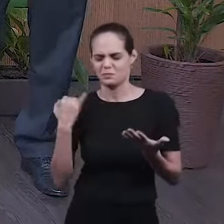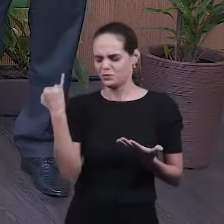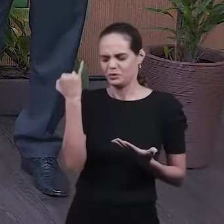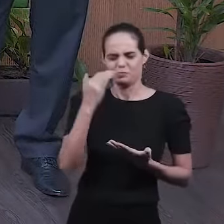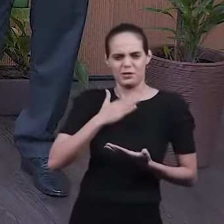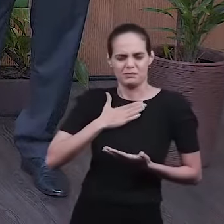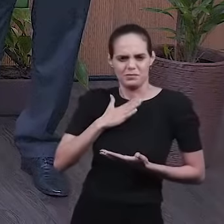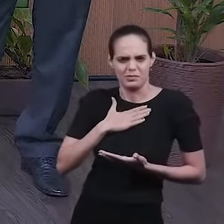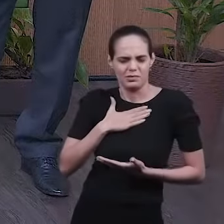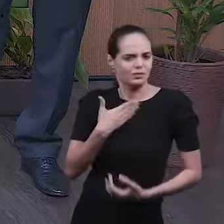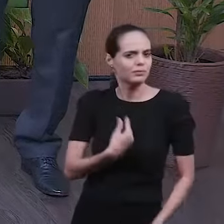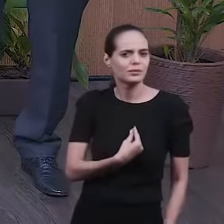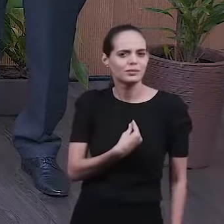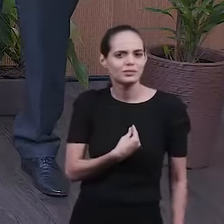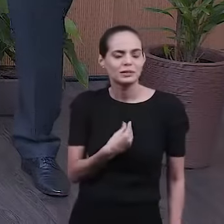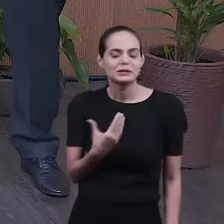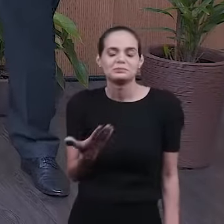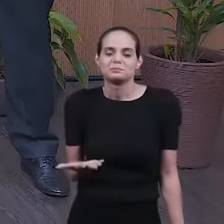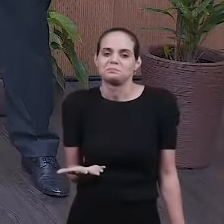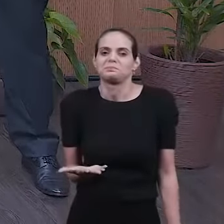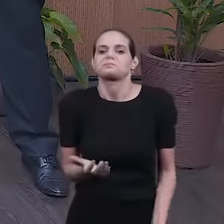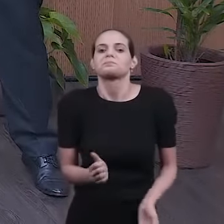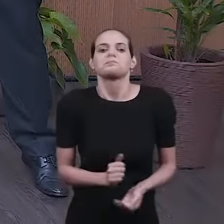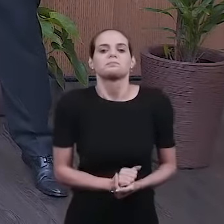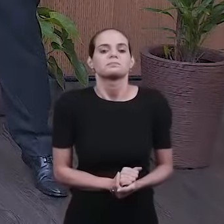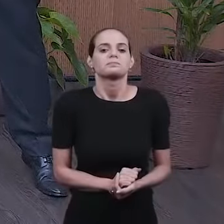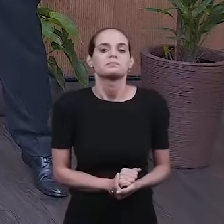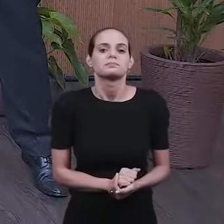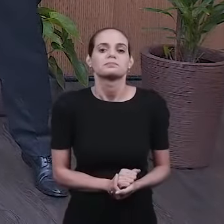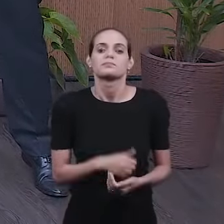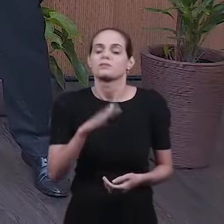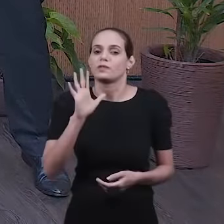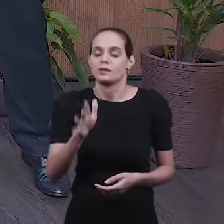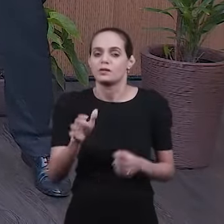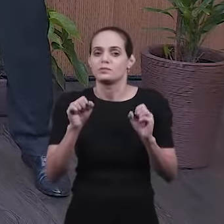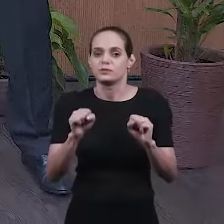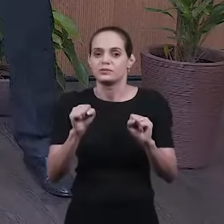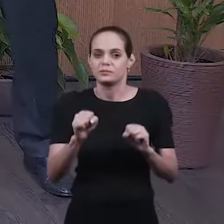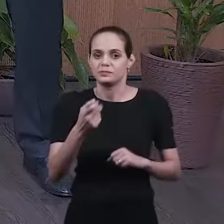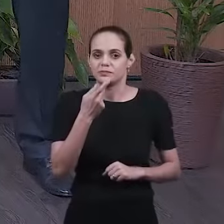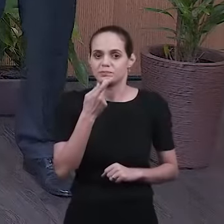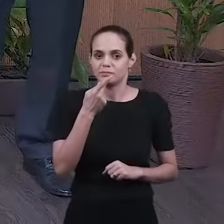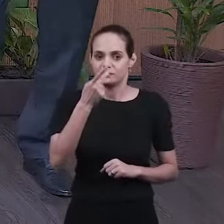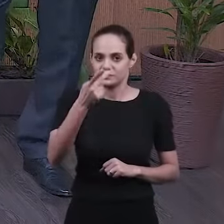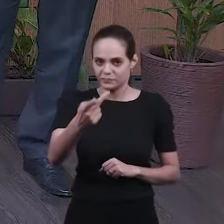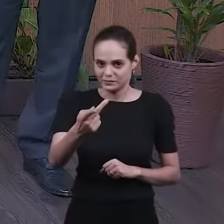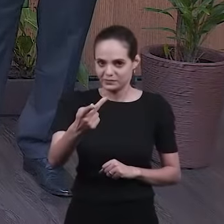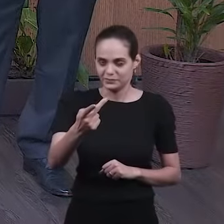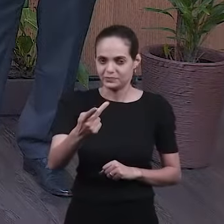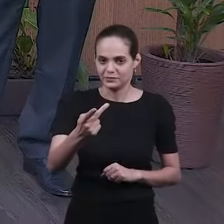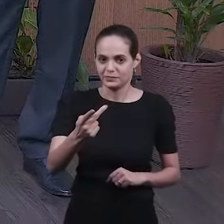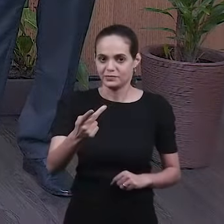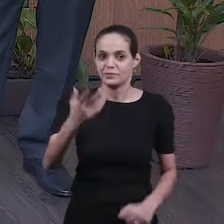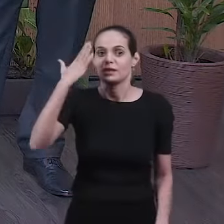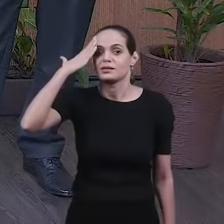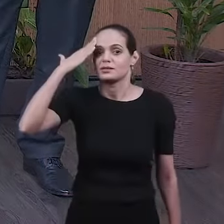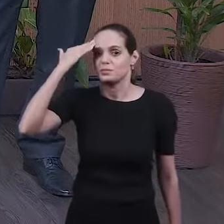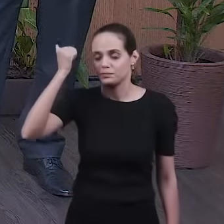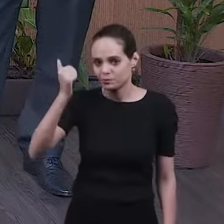minha vida? Bem, o que podemos já adiantar é que saber do que